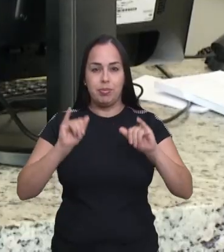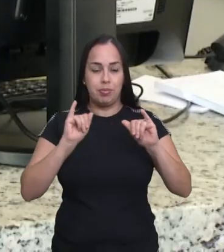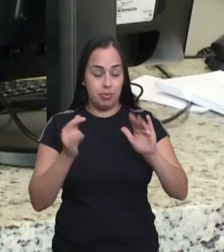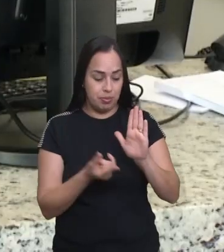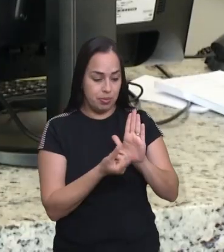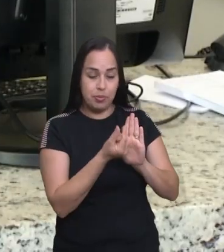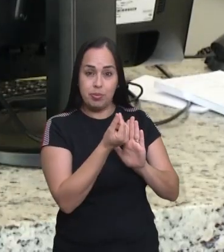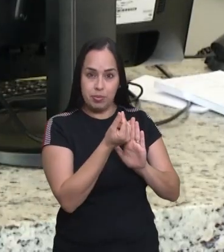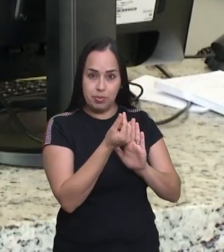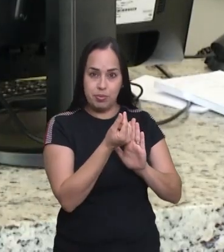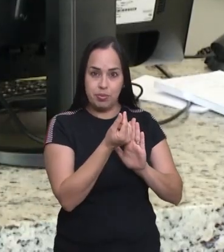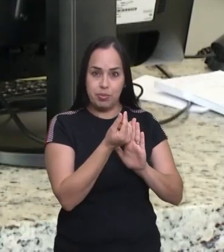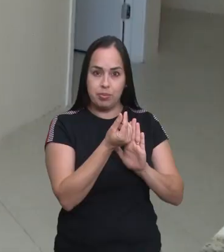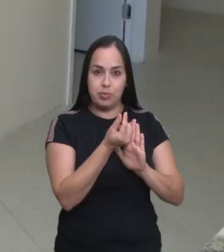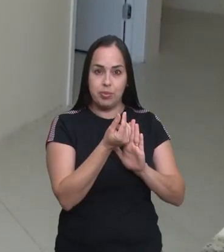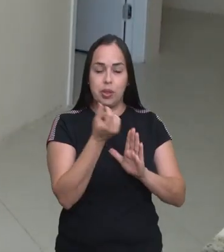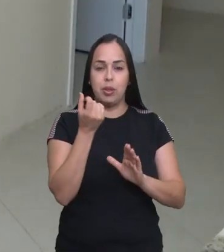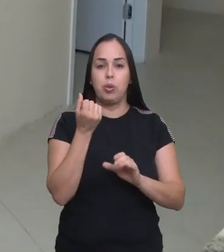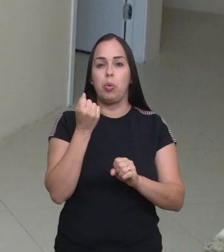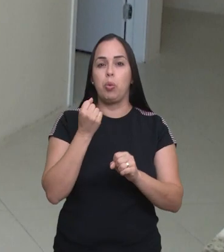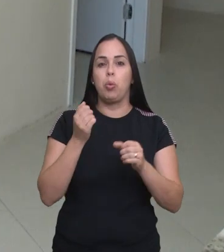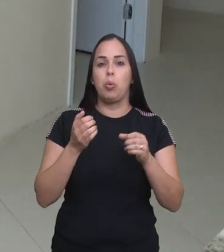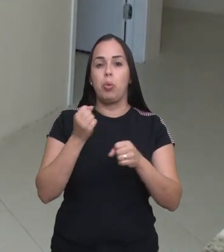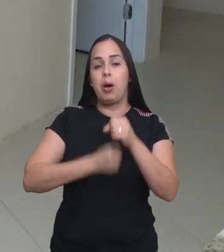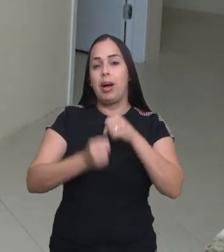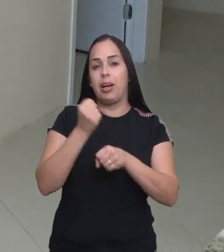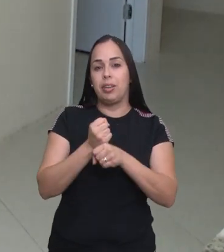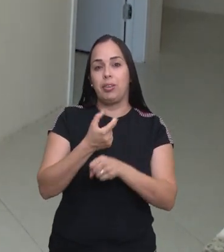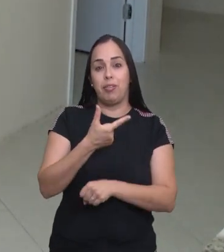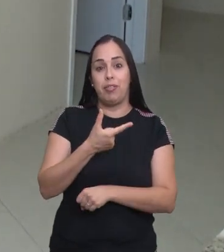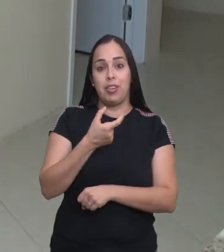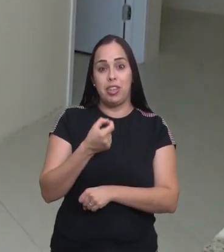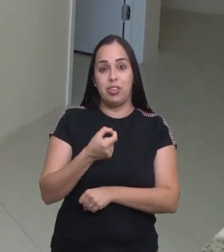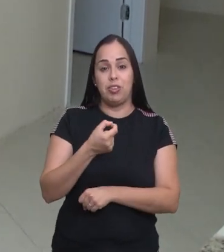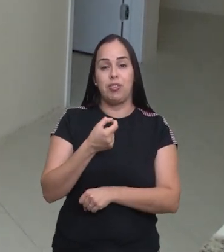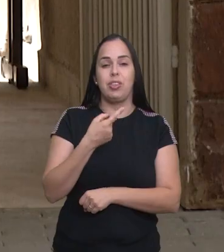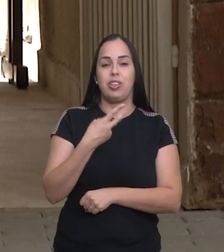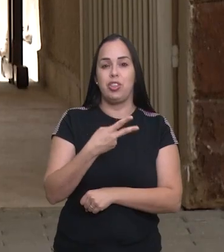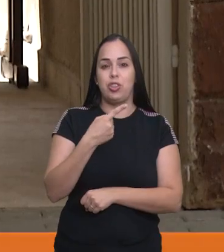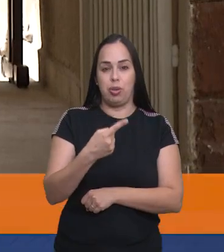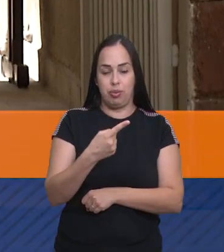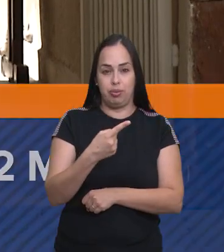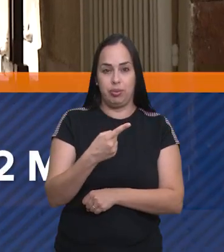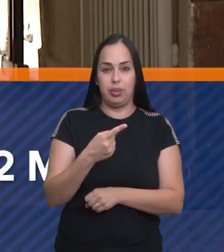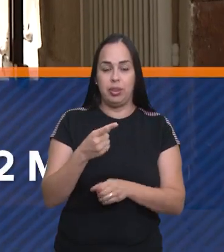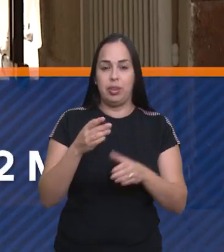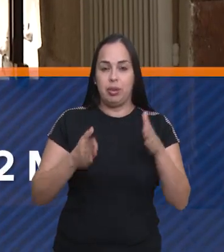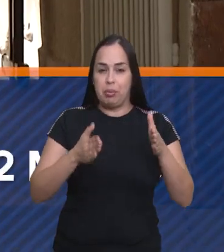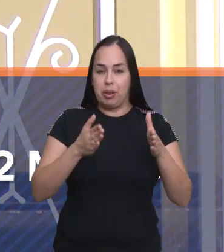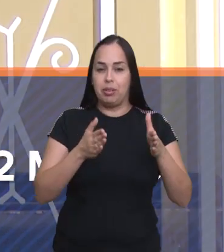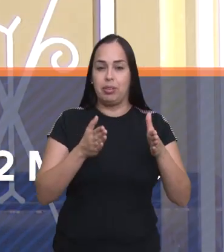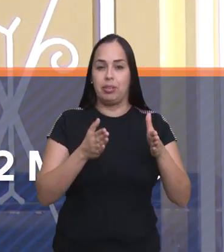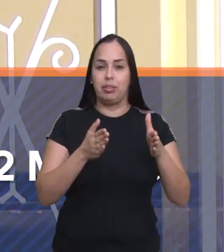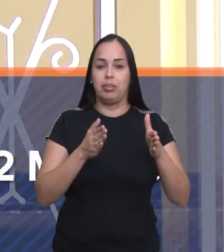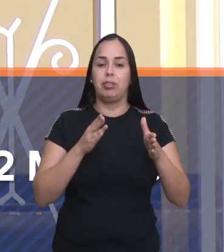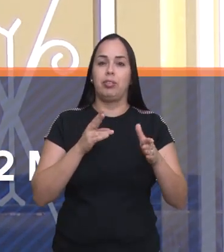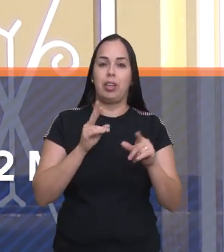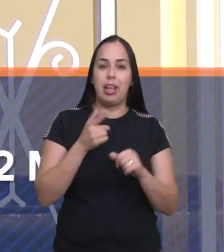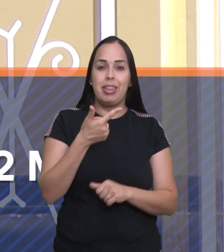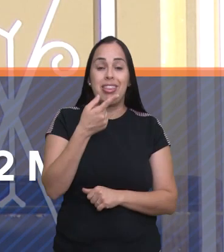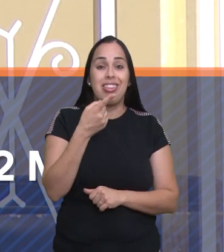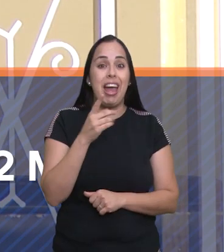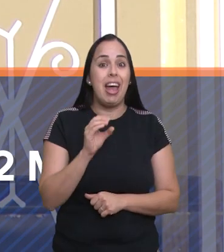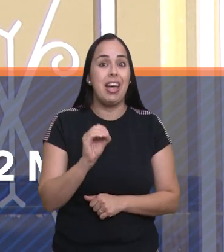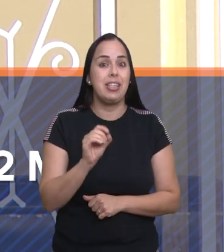divulgou a prestação de contas de ações realizadas durante o ano de 2021. Nos últimos 12 meses, foram